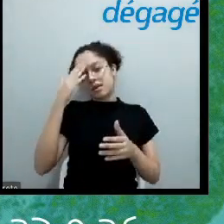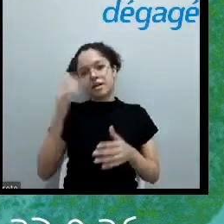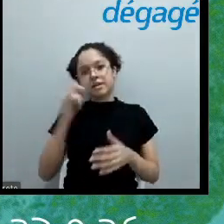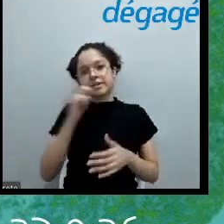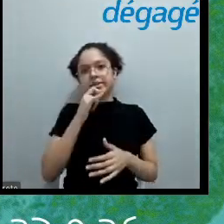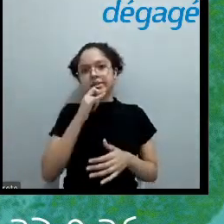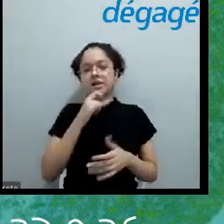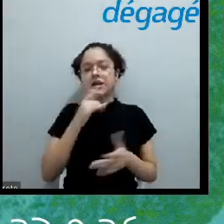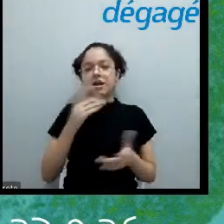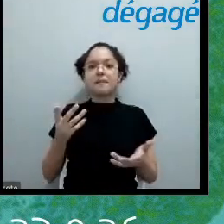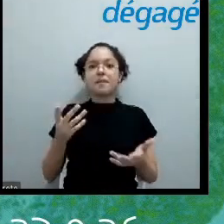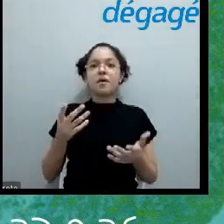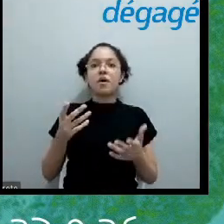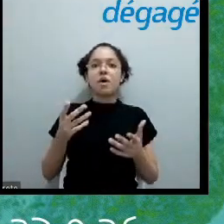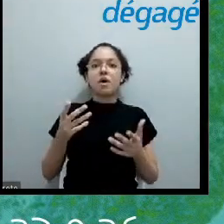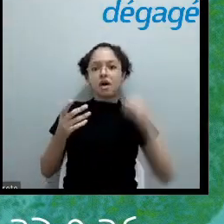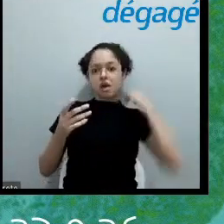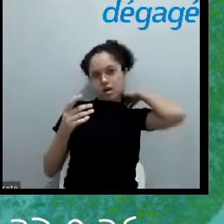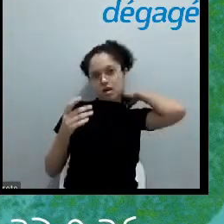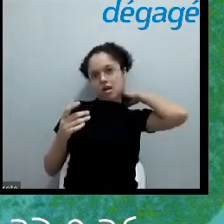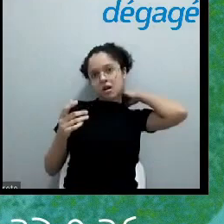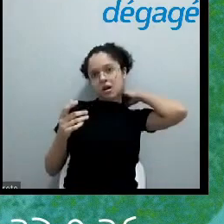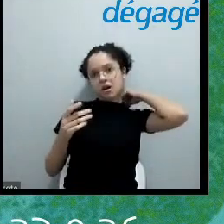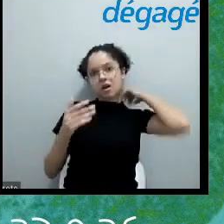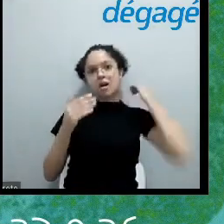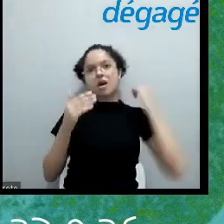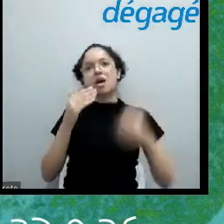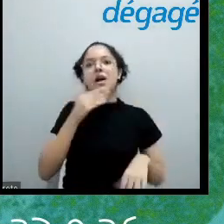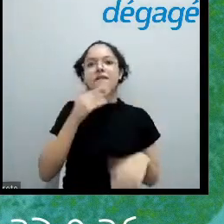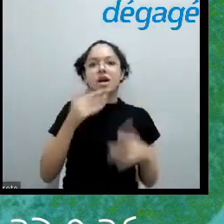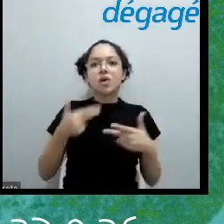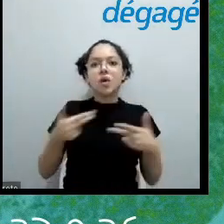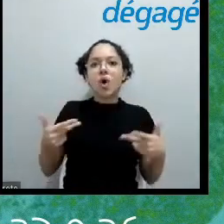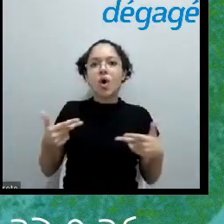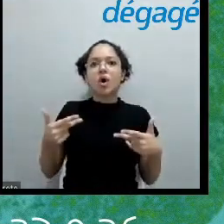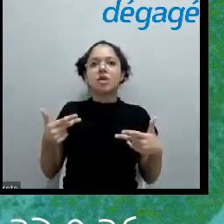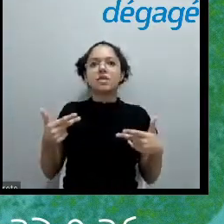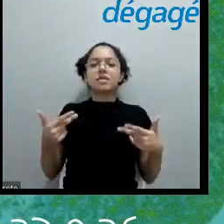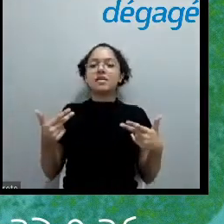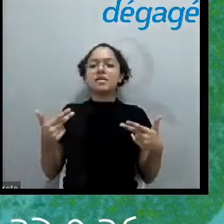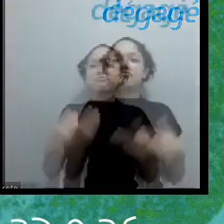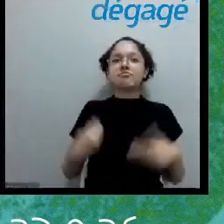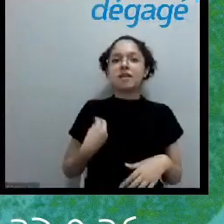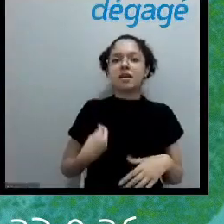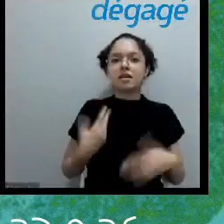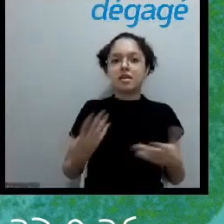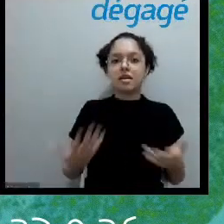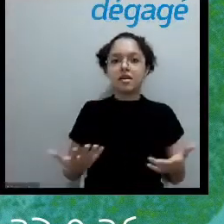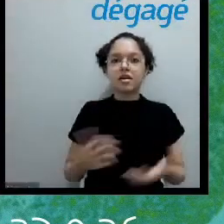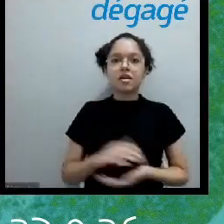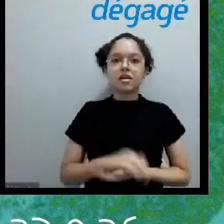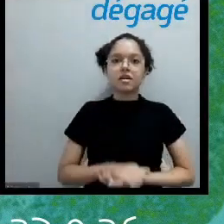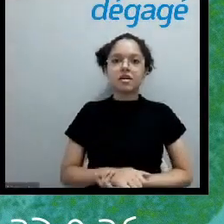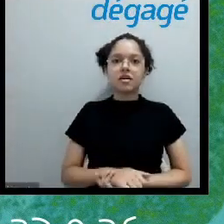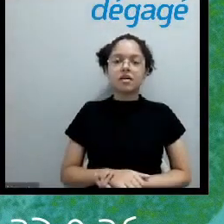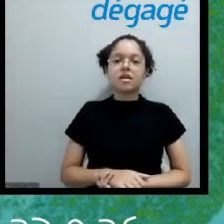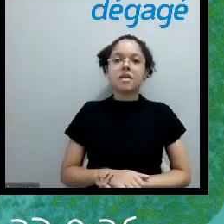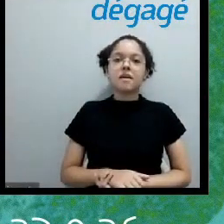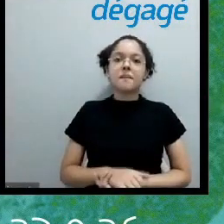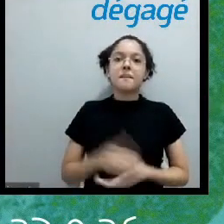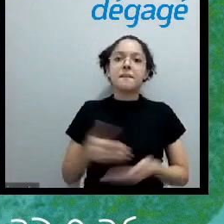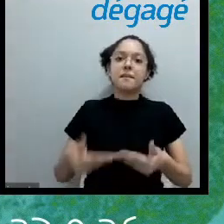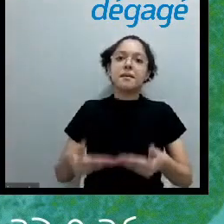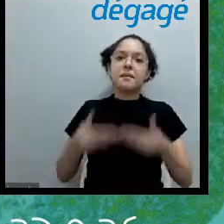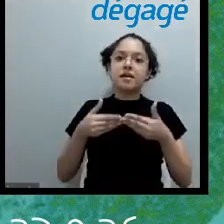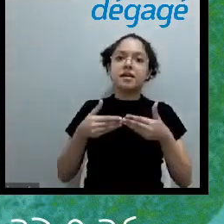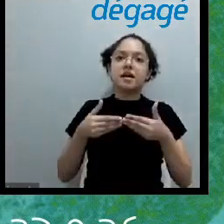ternura, acumulando as bagagens que nos auxiliam no caminhar. E aí eu vou pedir licença para a Tavi aqui, que não está no nosso roteiro, mas